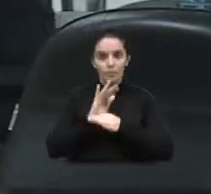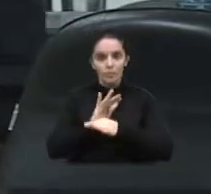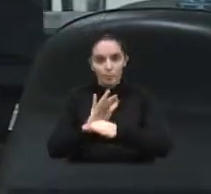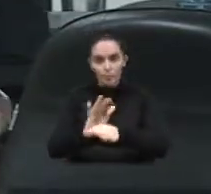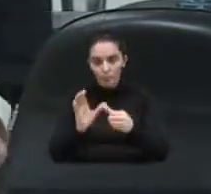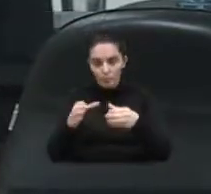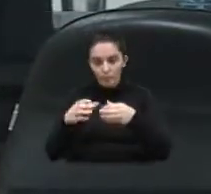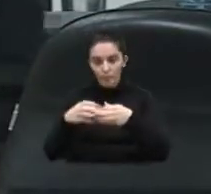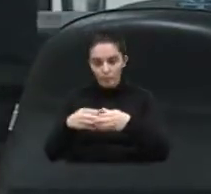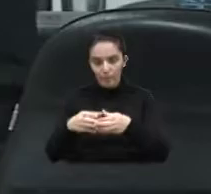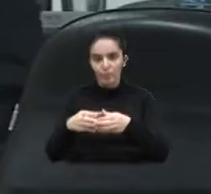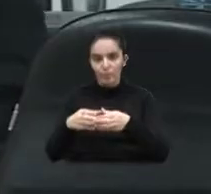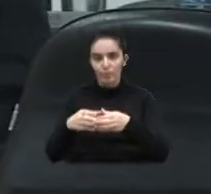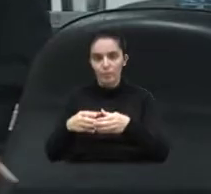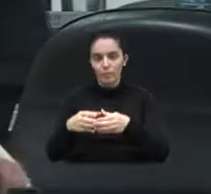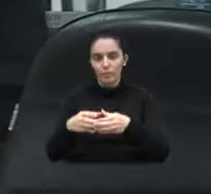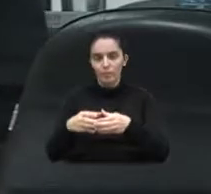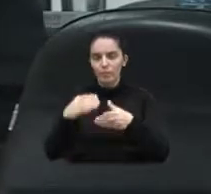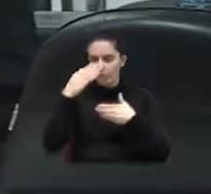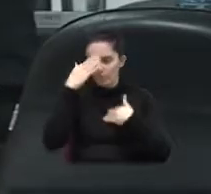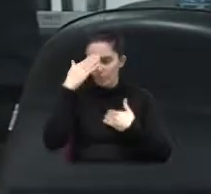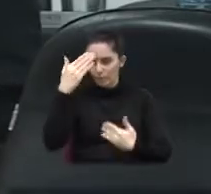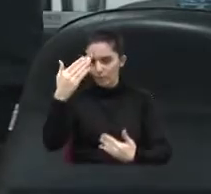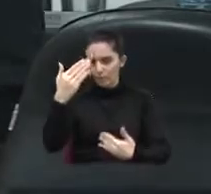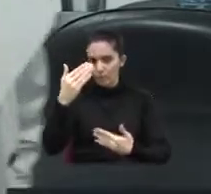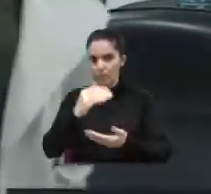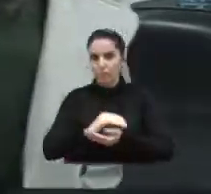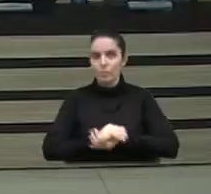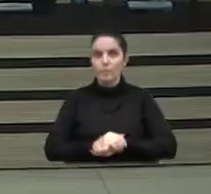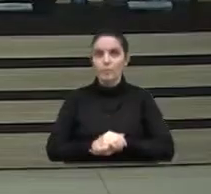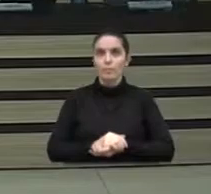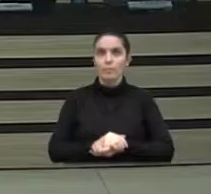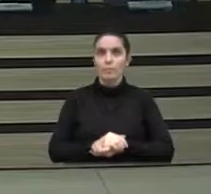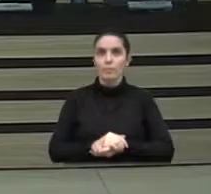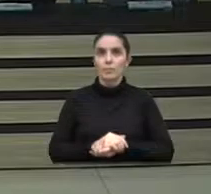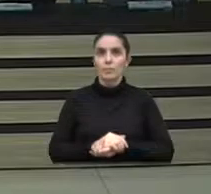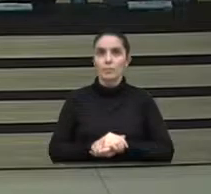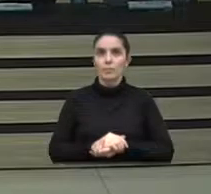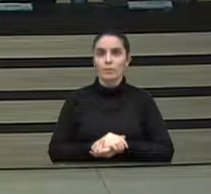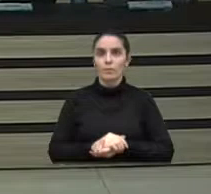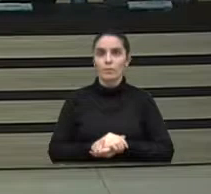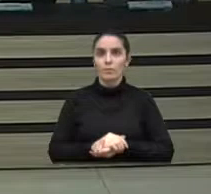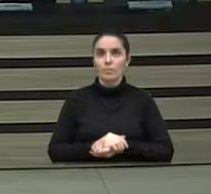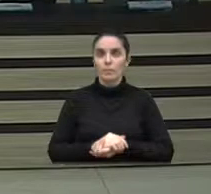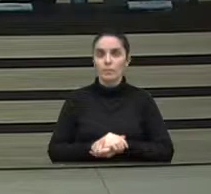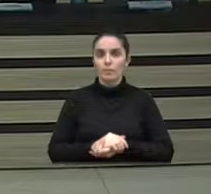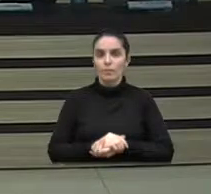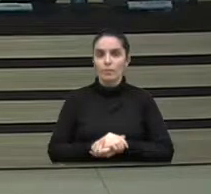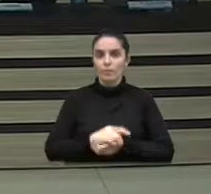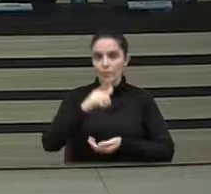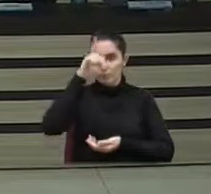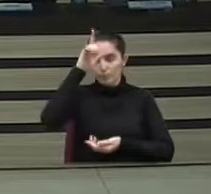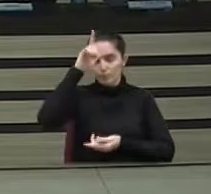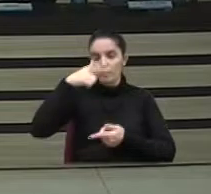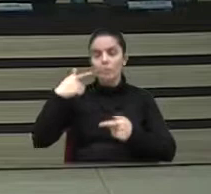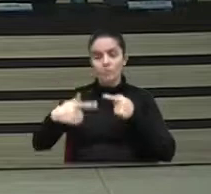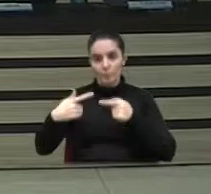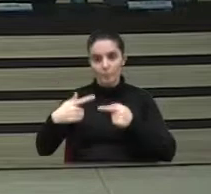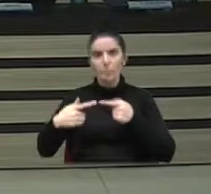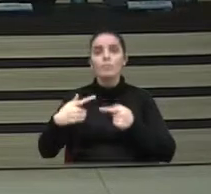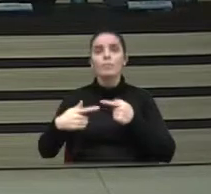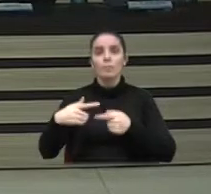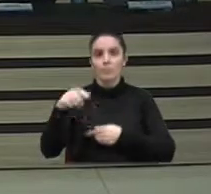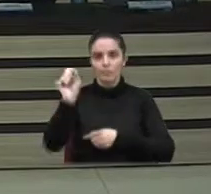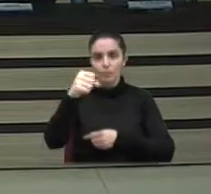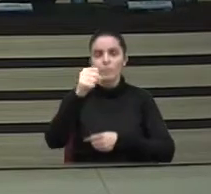da comissão também. Ok? Obrigada. Não. Eu quero discutir. Eu quero discutir. Eu quero